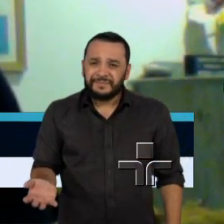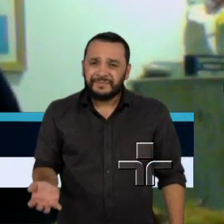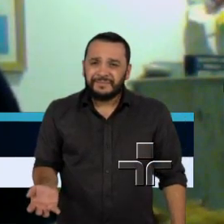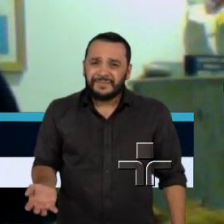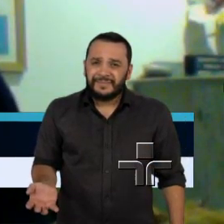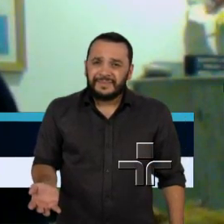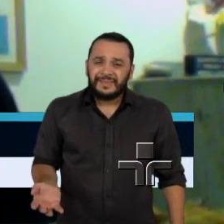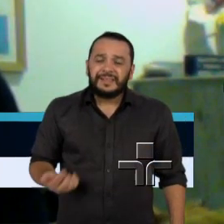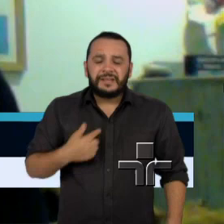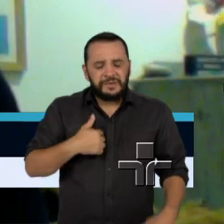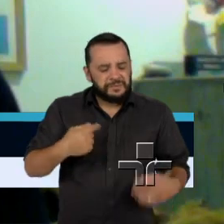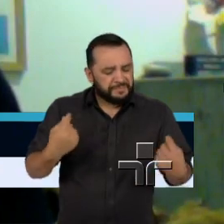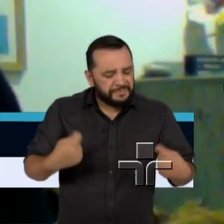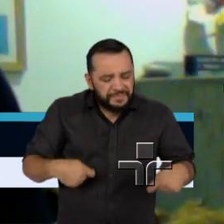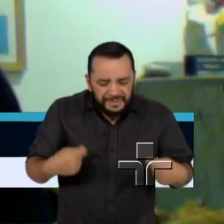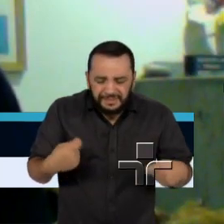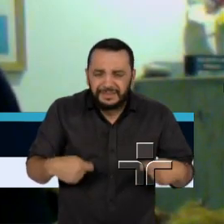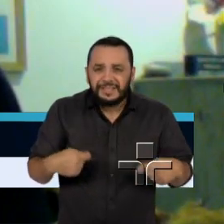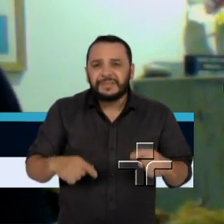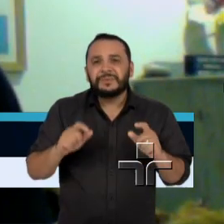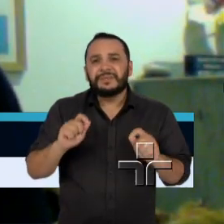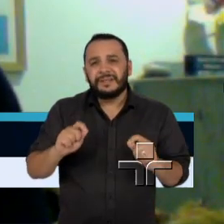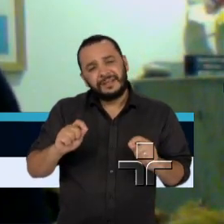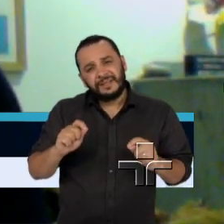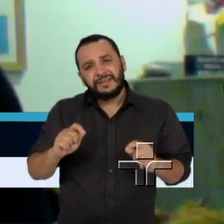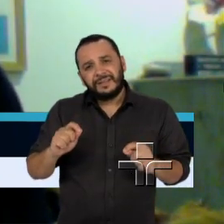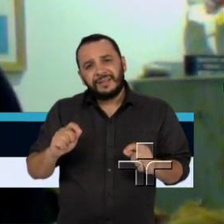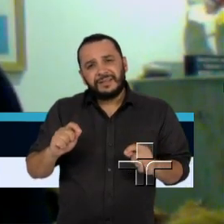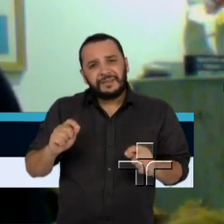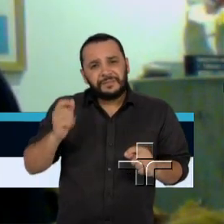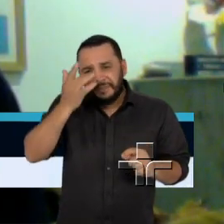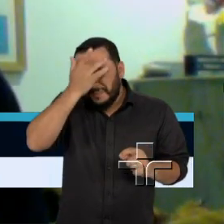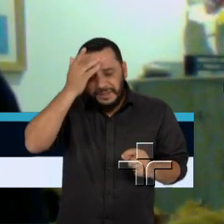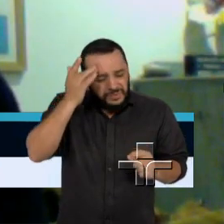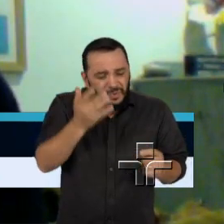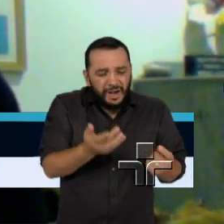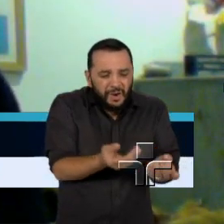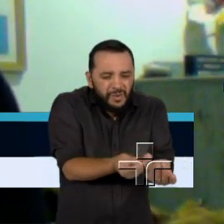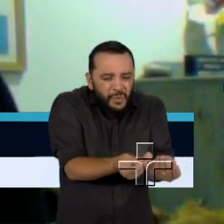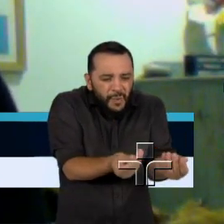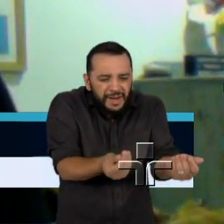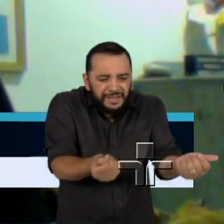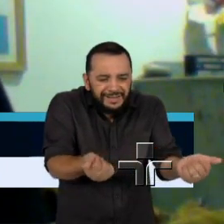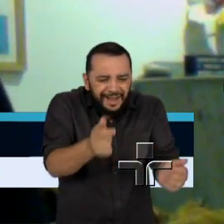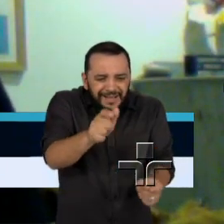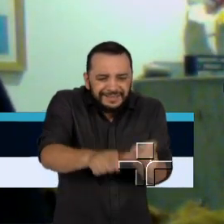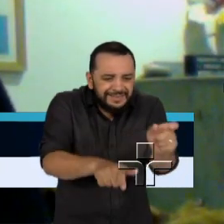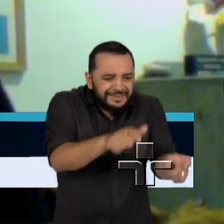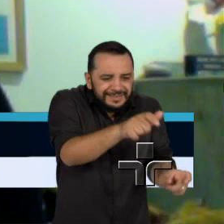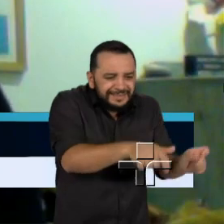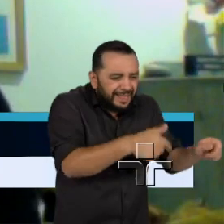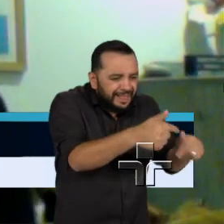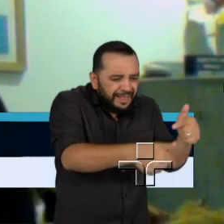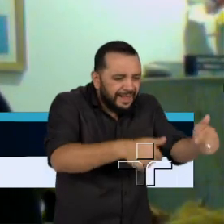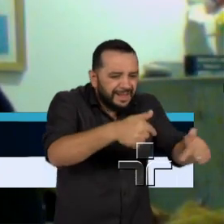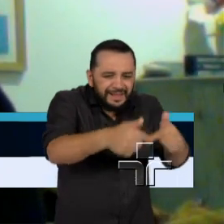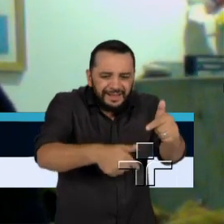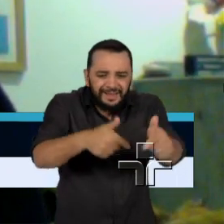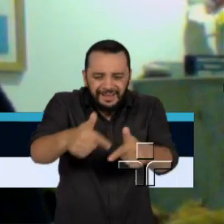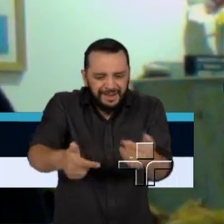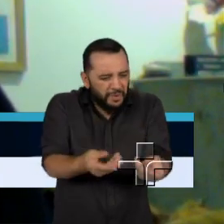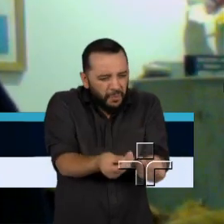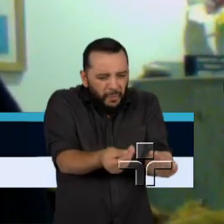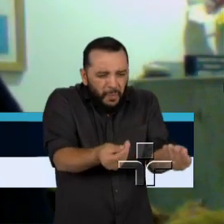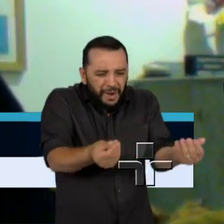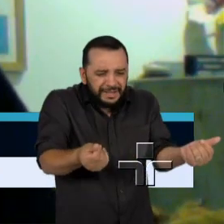precisa dessas competências, desse pessoal de excelência que a gente tem. E, enfim, se de repente eles se